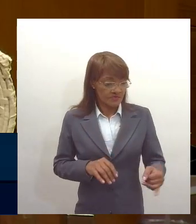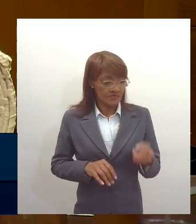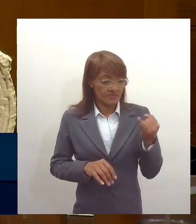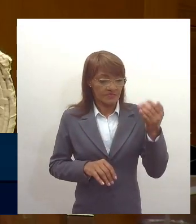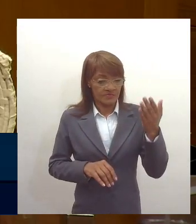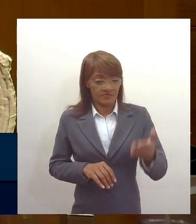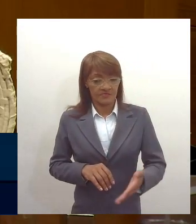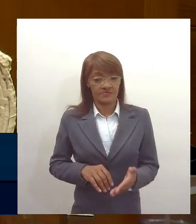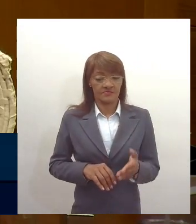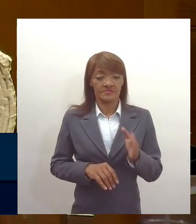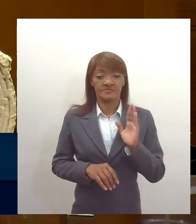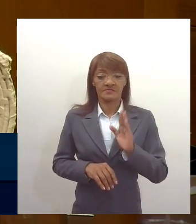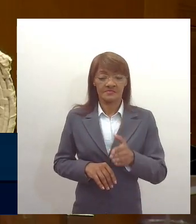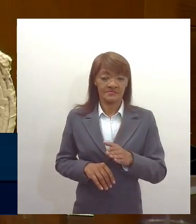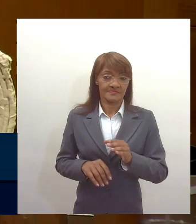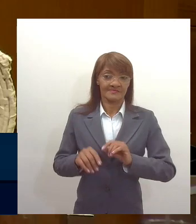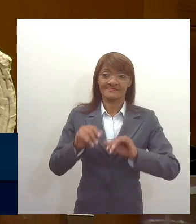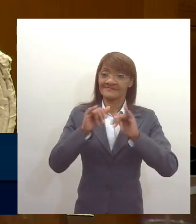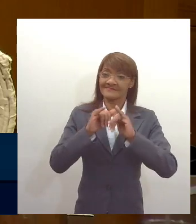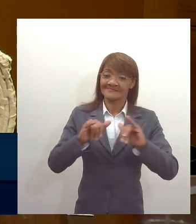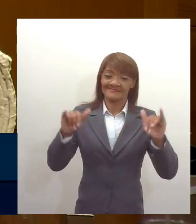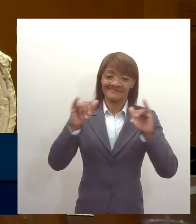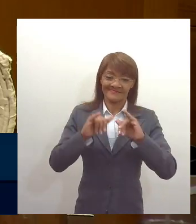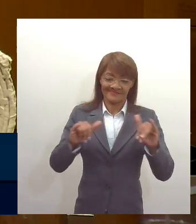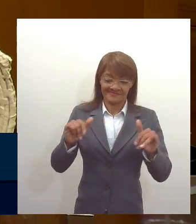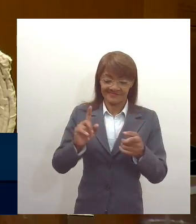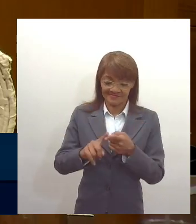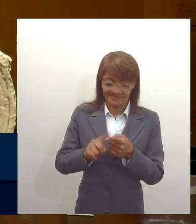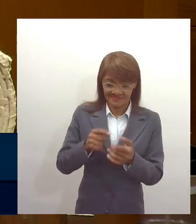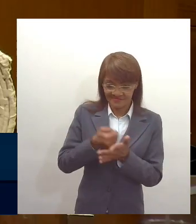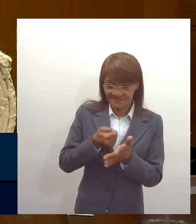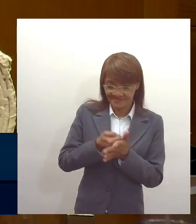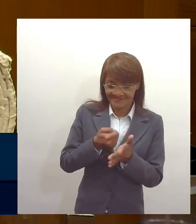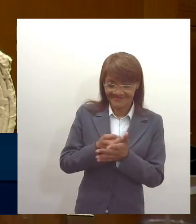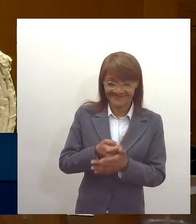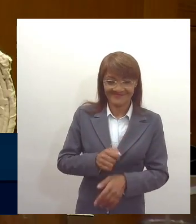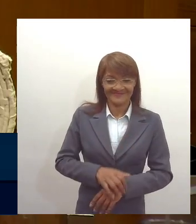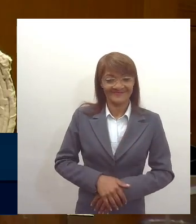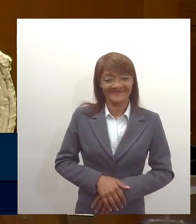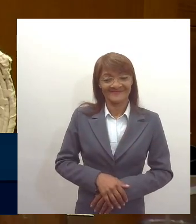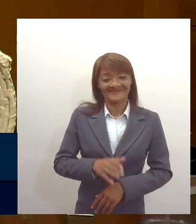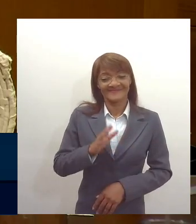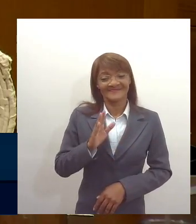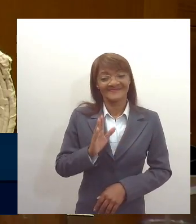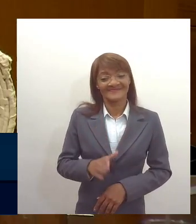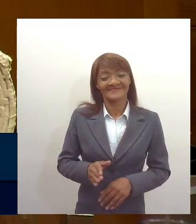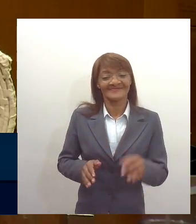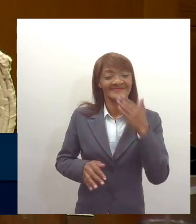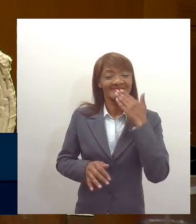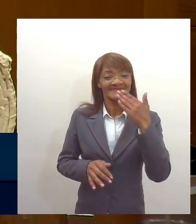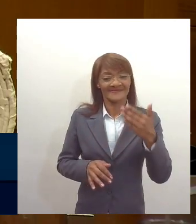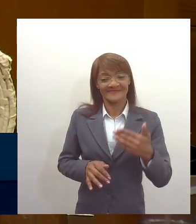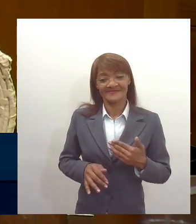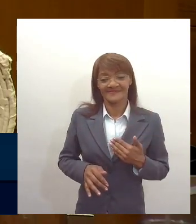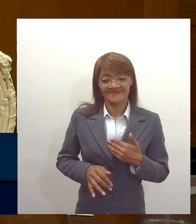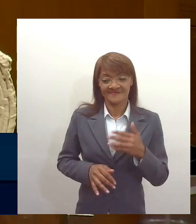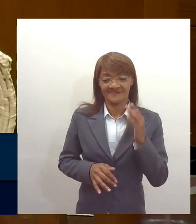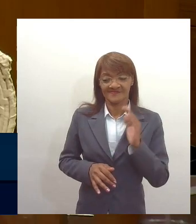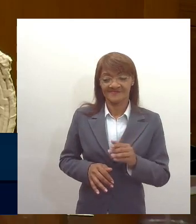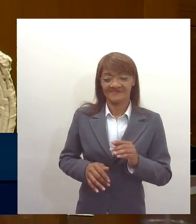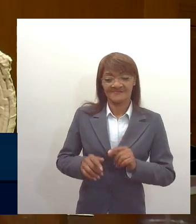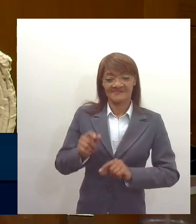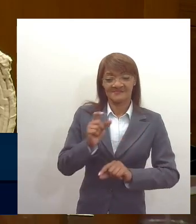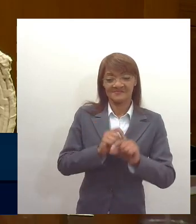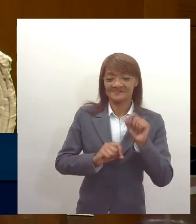eu vou cobrar que foi uma reivindicação e eles pediram para conversar com o senhor sobre a documentação que eles passaram